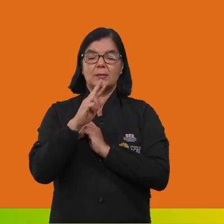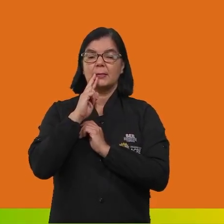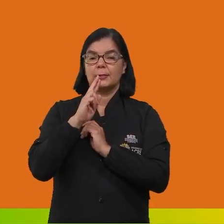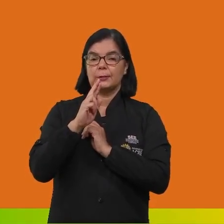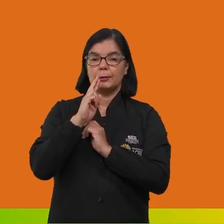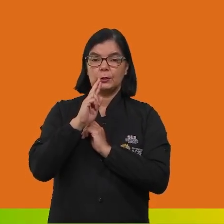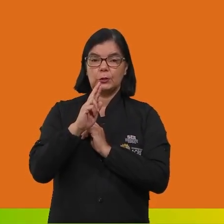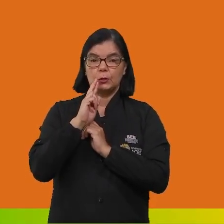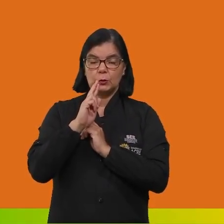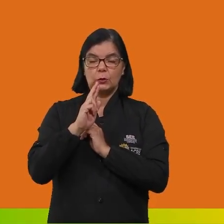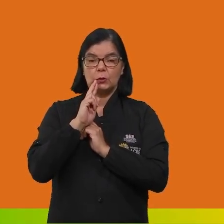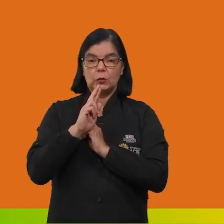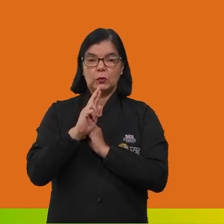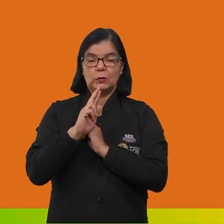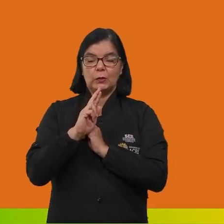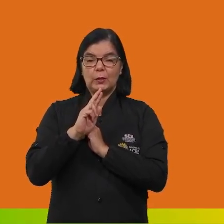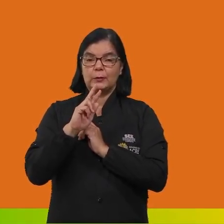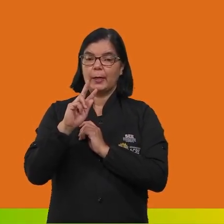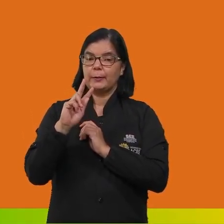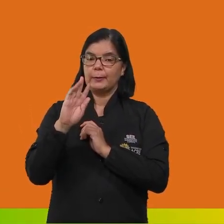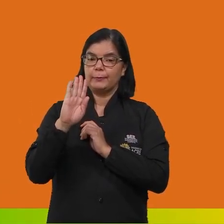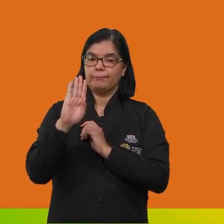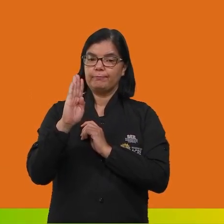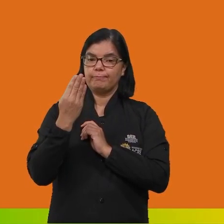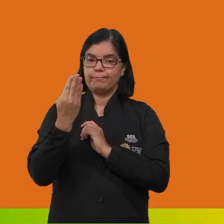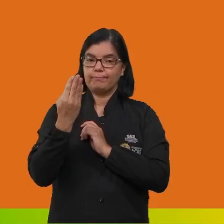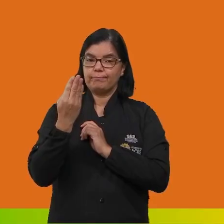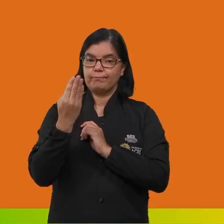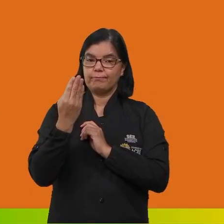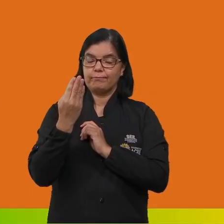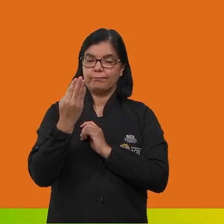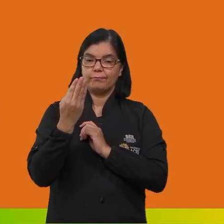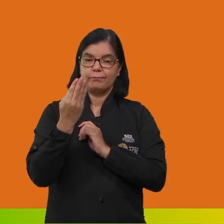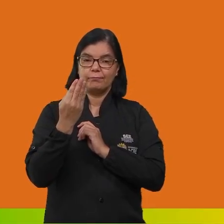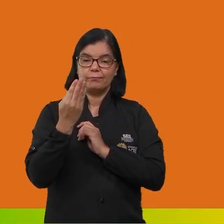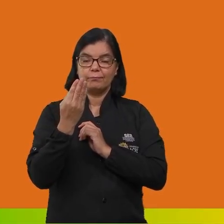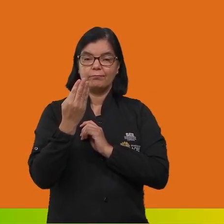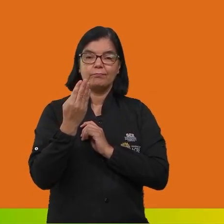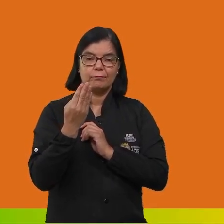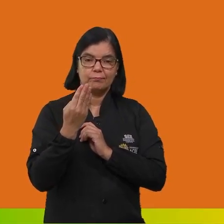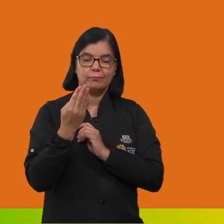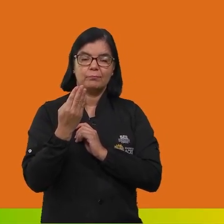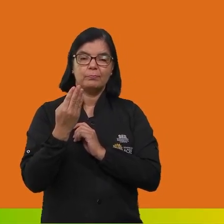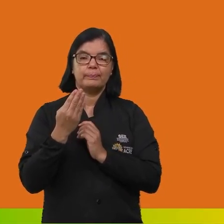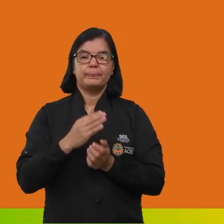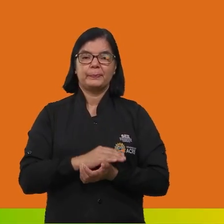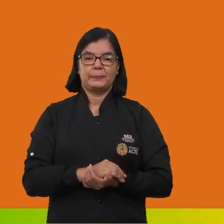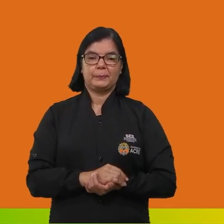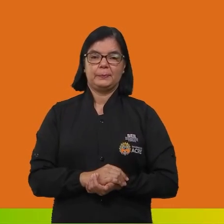essa afirmação, ela é falsa.